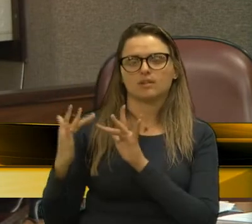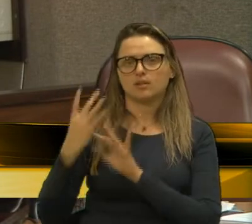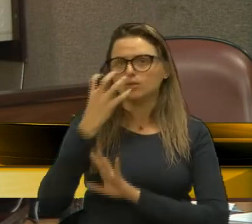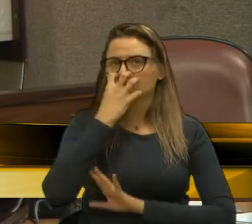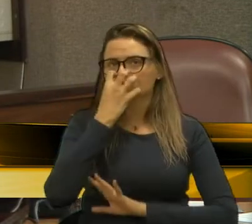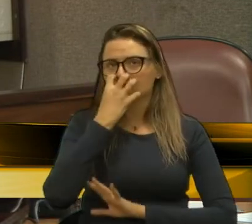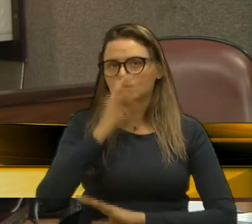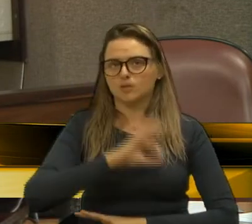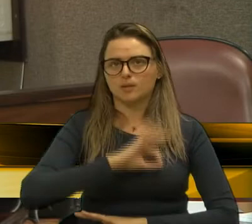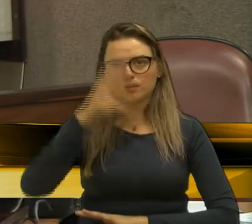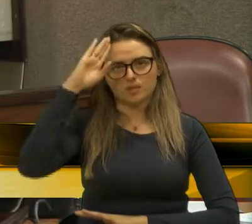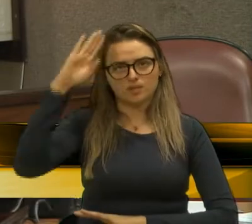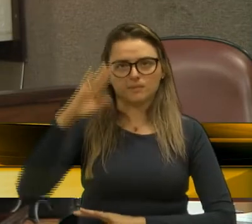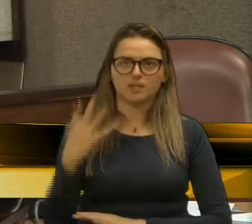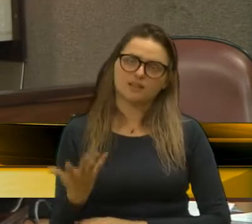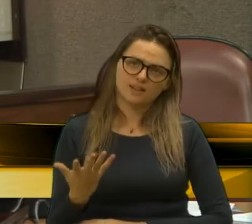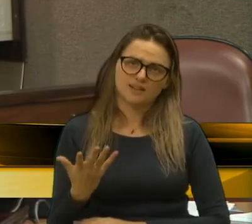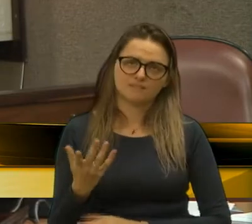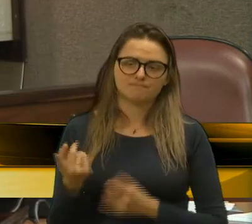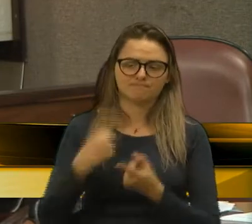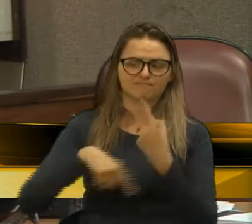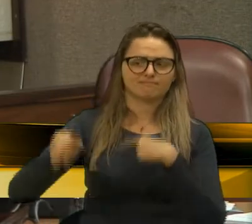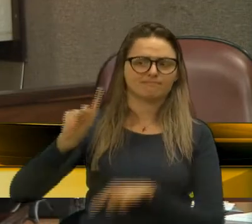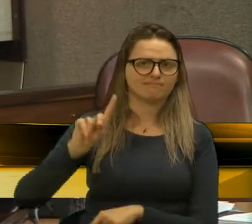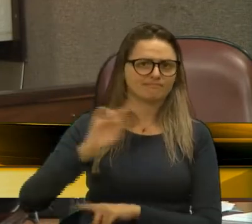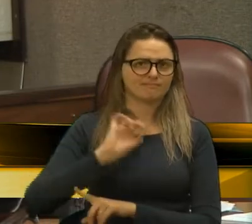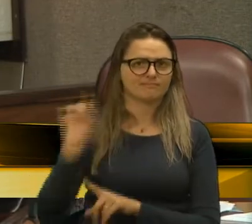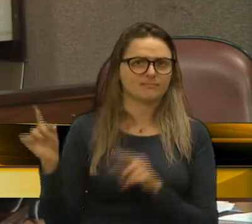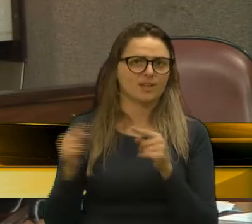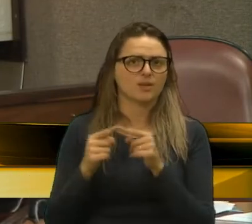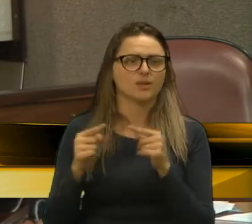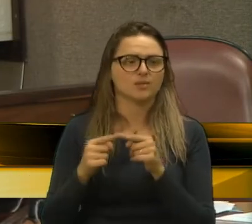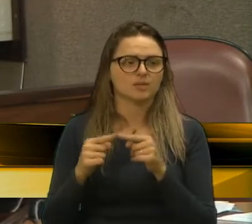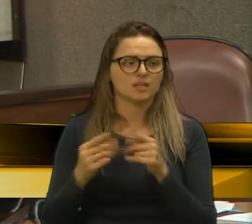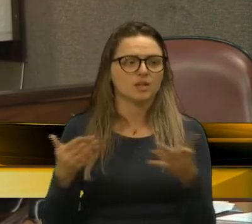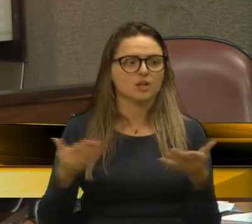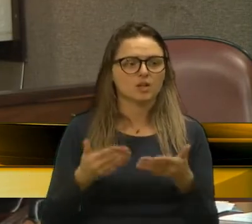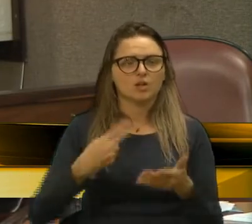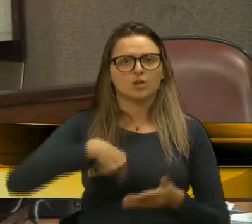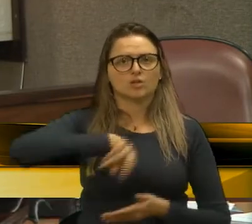prioridades invertidas e eu afirmo hoje na nossa cidade